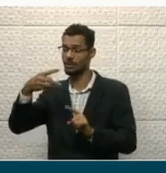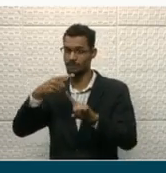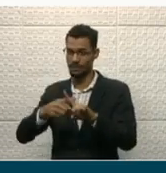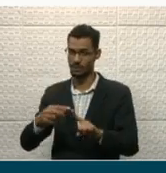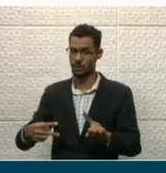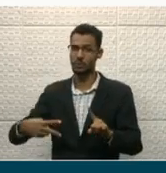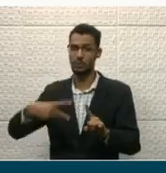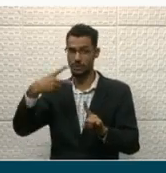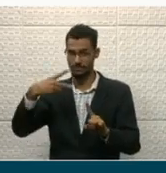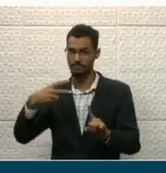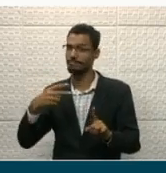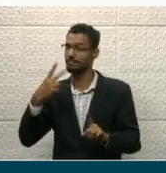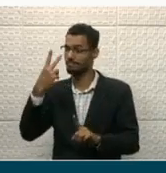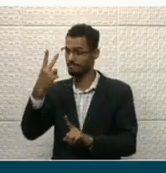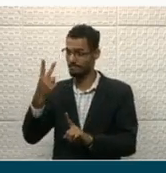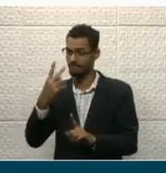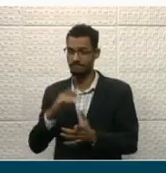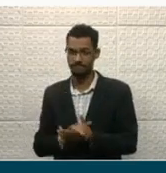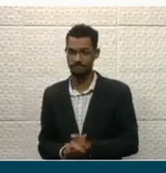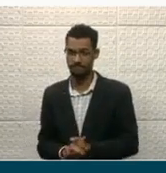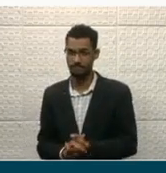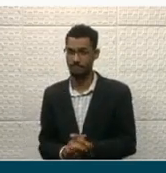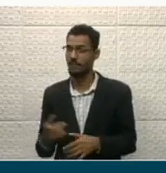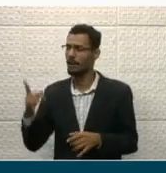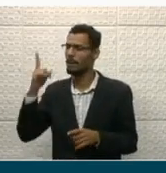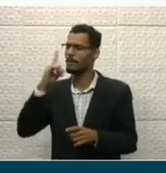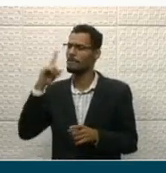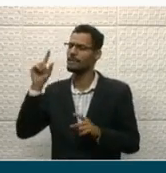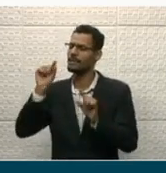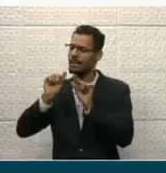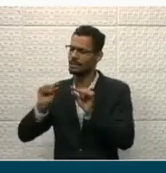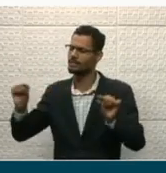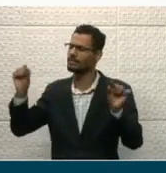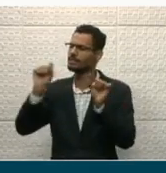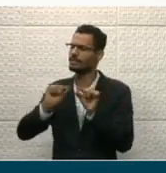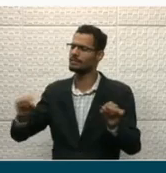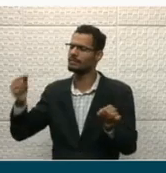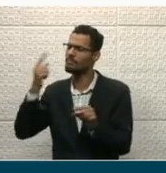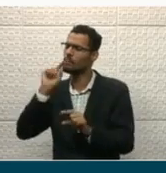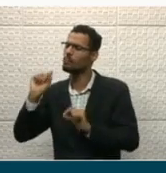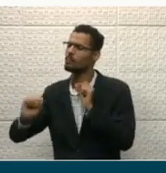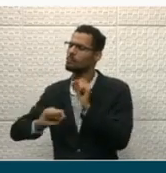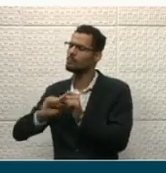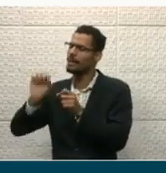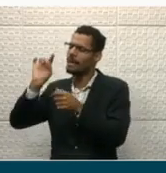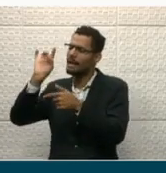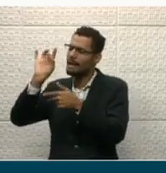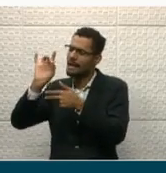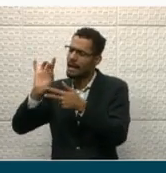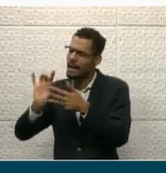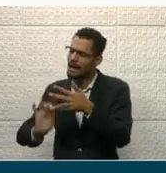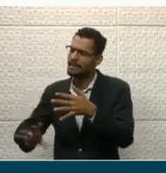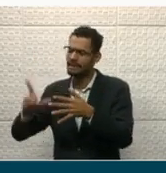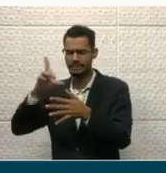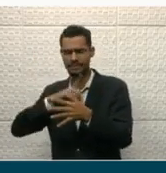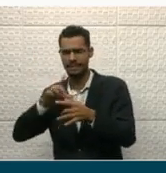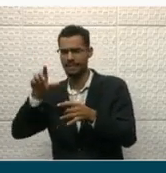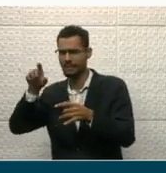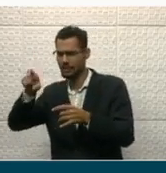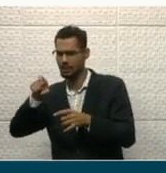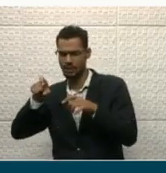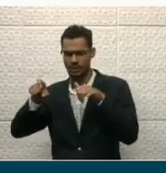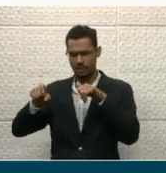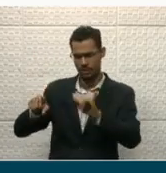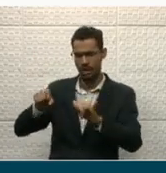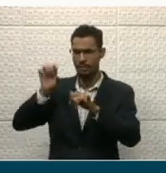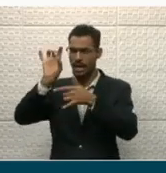uma matriz quadrada. Nas linhas, eu vou identificar cada componente do vetor imagem